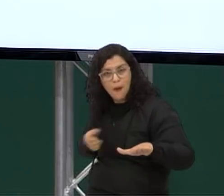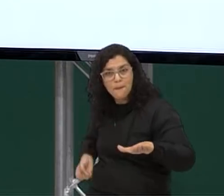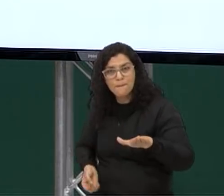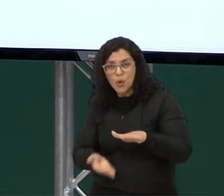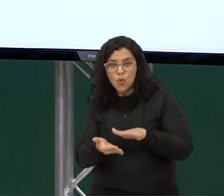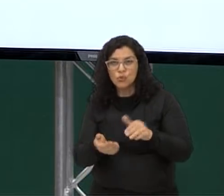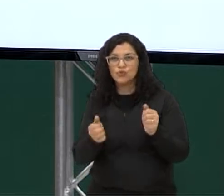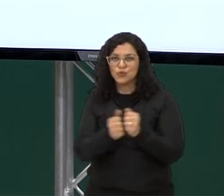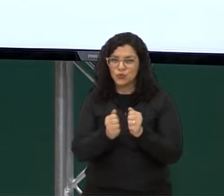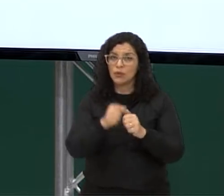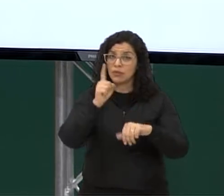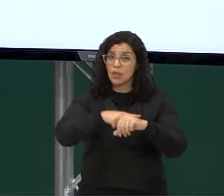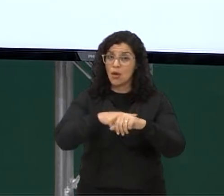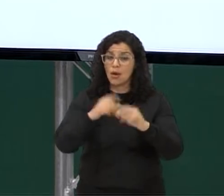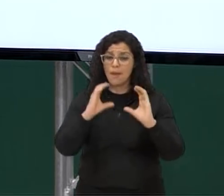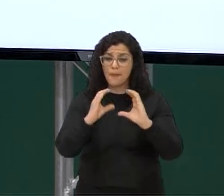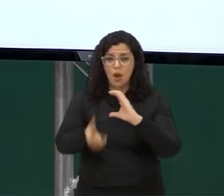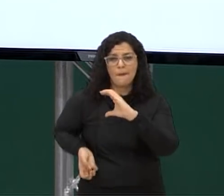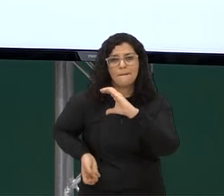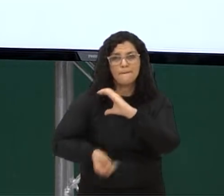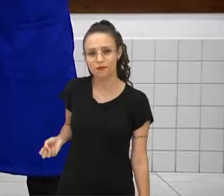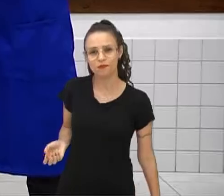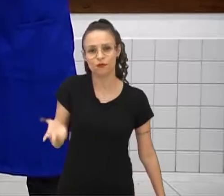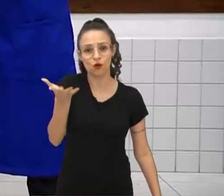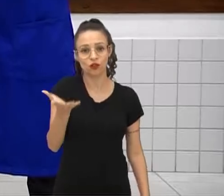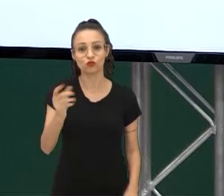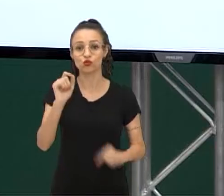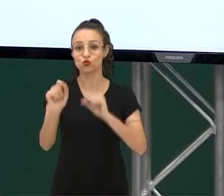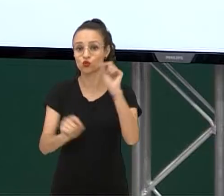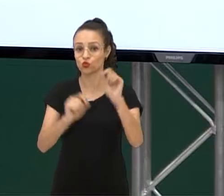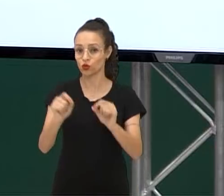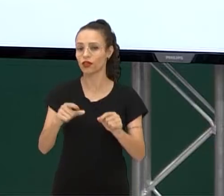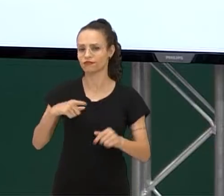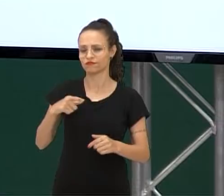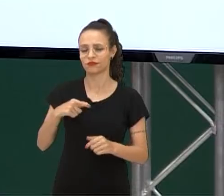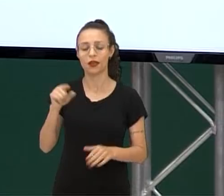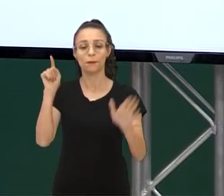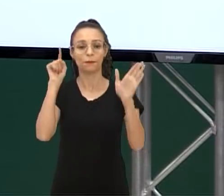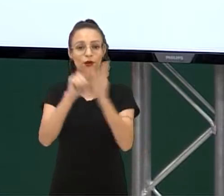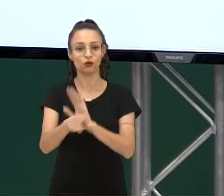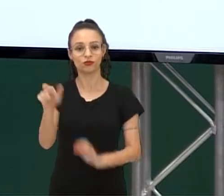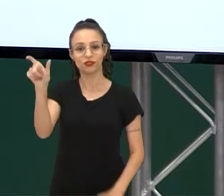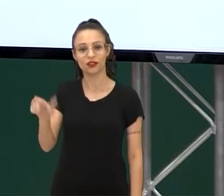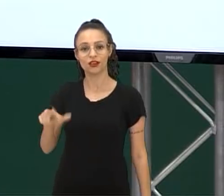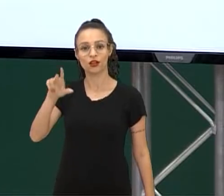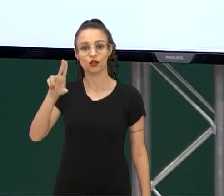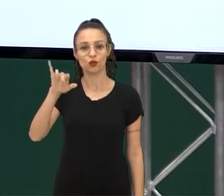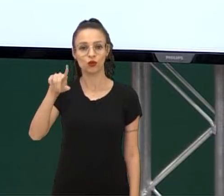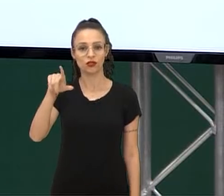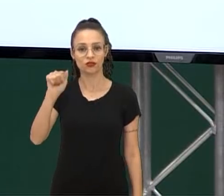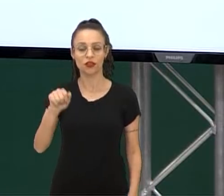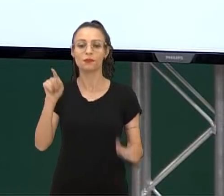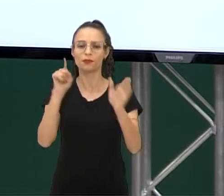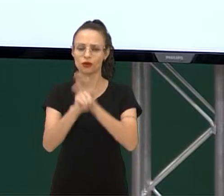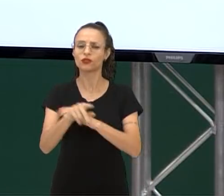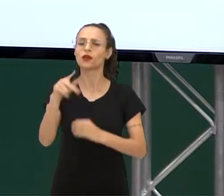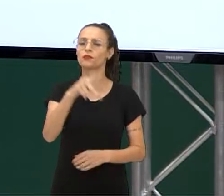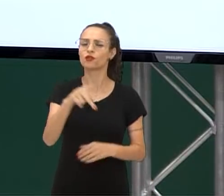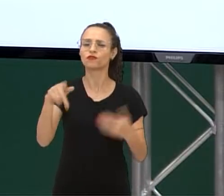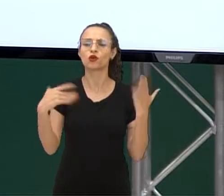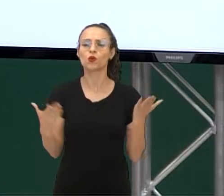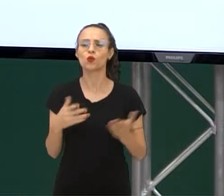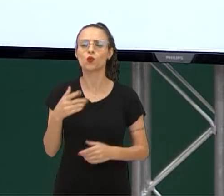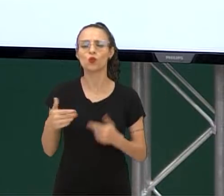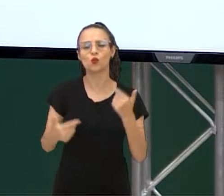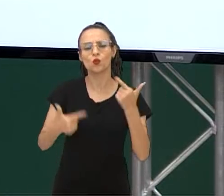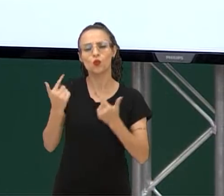que é quando ele vai fazer o arremesso, o lançamento, ele escorrega. Temos aqui a pergunta da Luísa. Ela pergunta assim: professor, qual a melhor